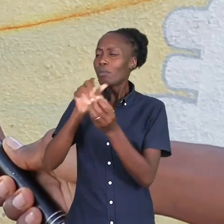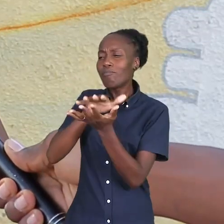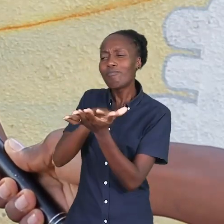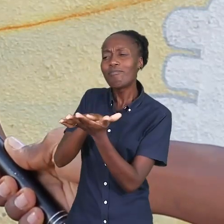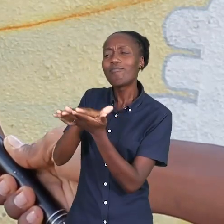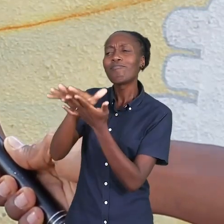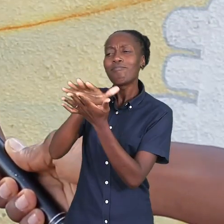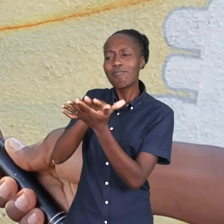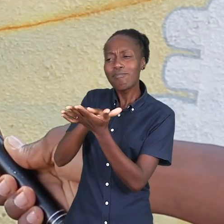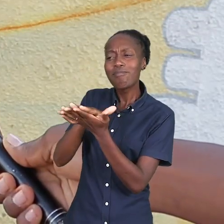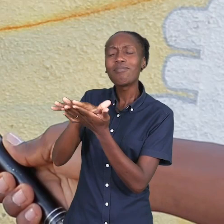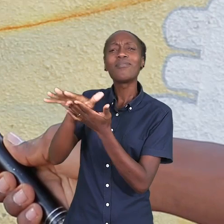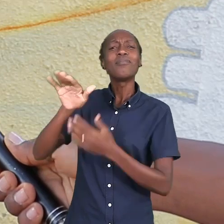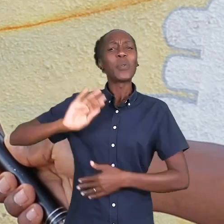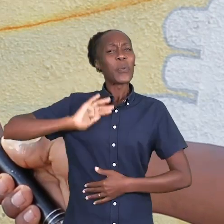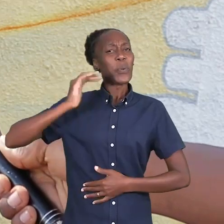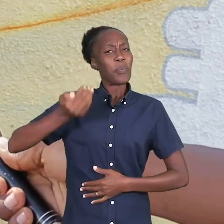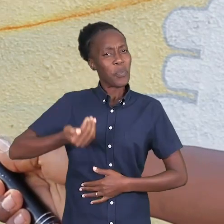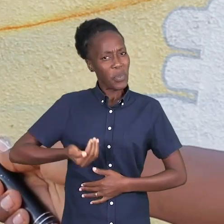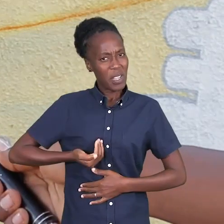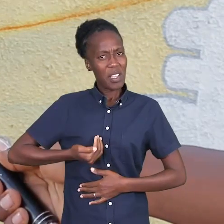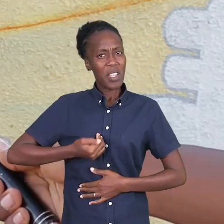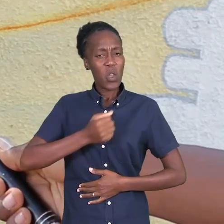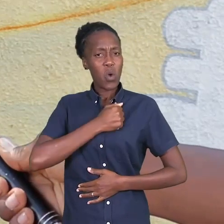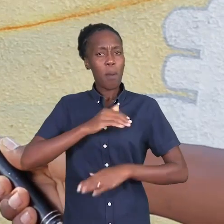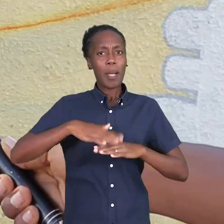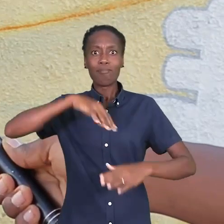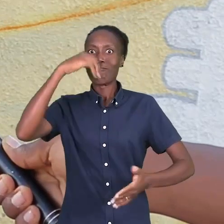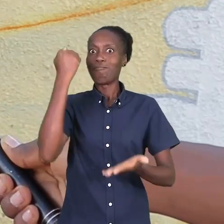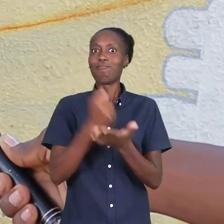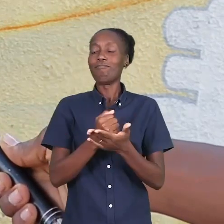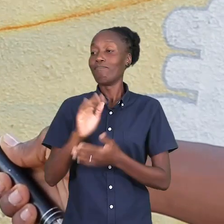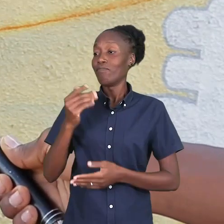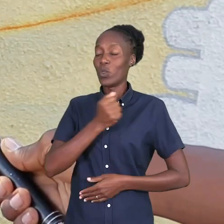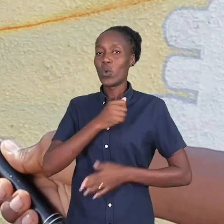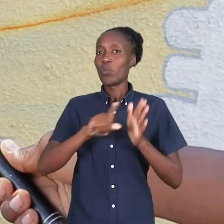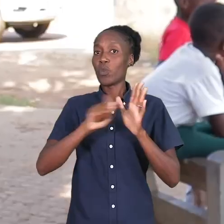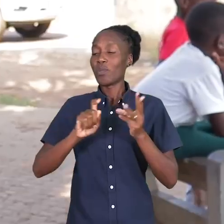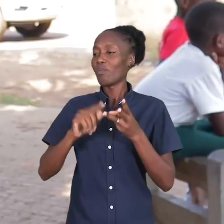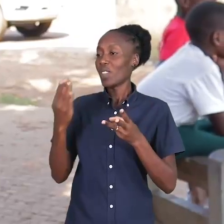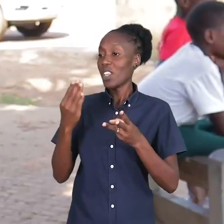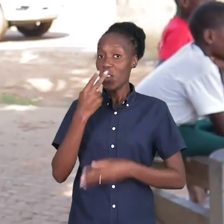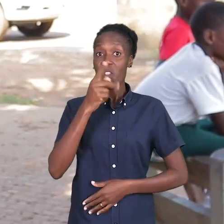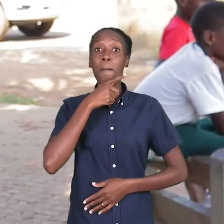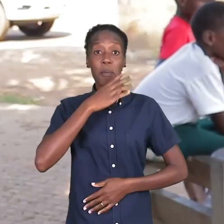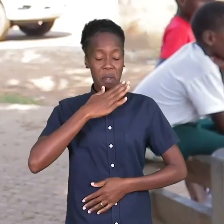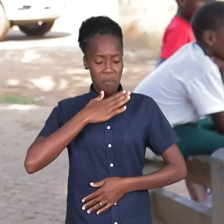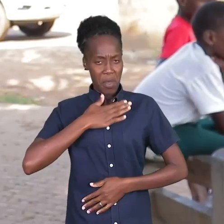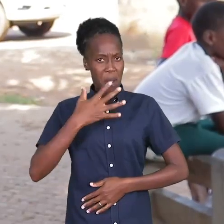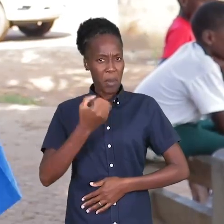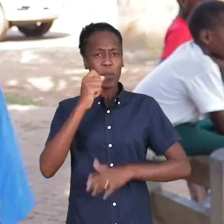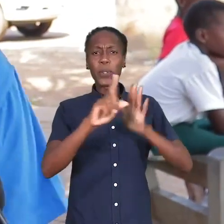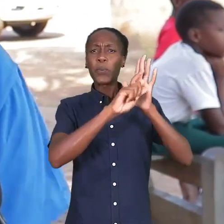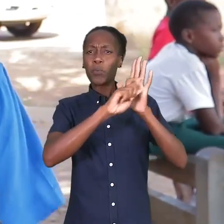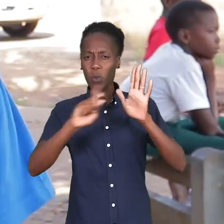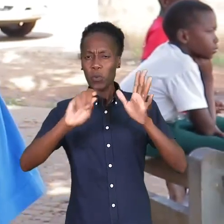uns conselhos bons, ela é uma mulher que é determinada, focada, ela me inspira. Vejo ele como espelho, né?